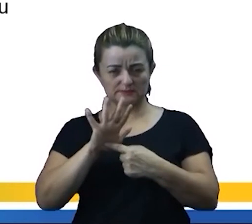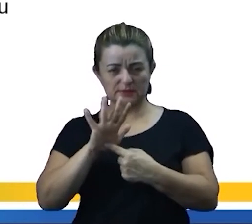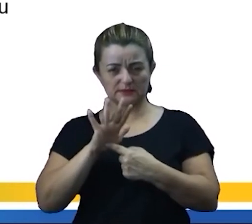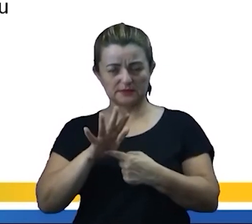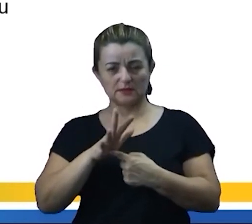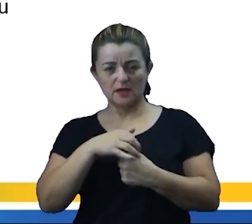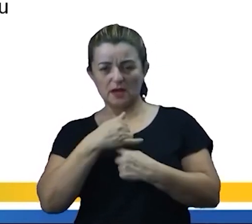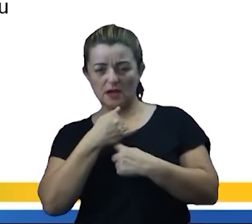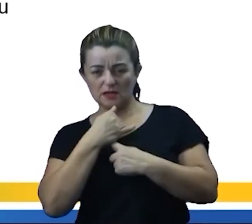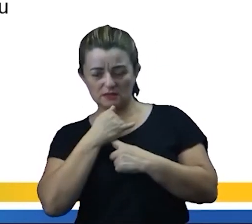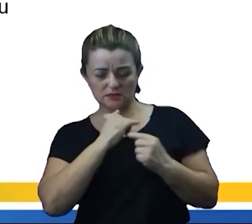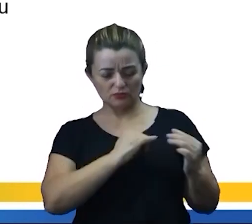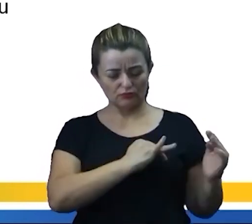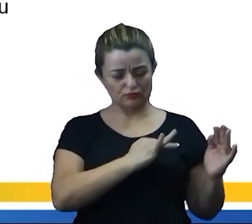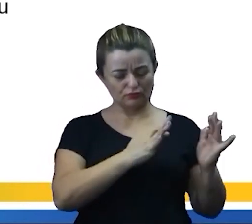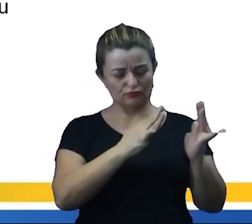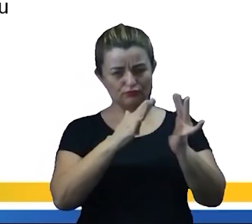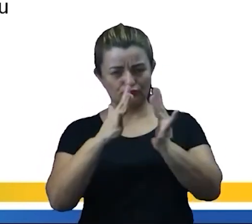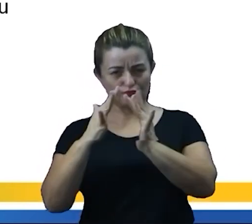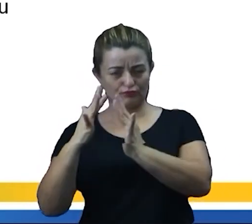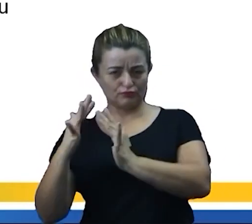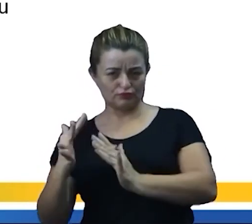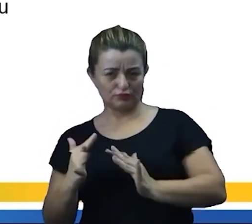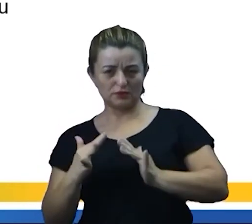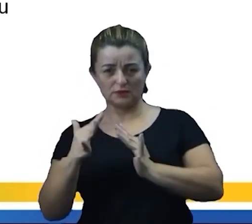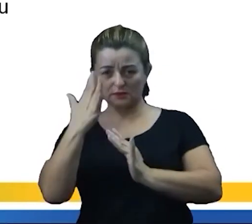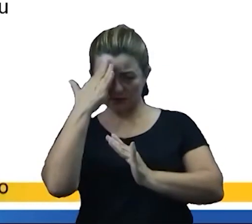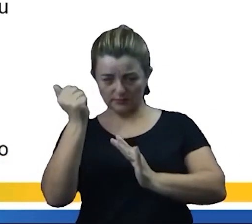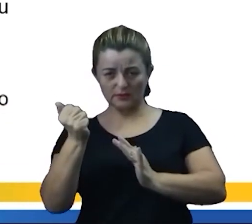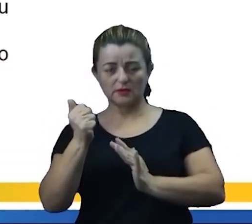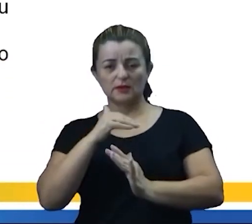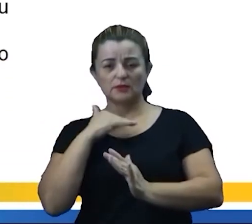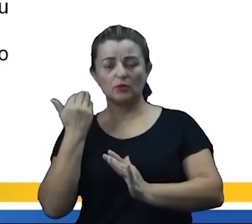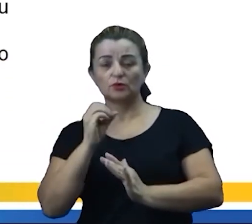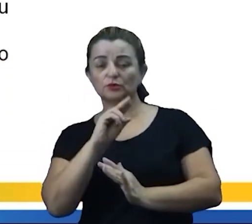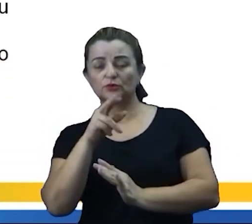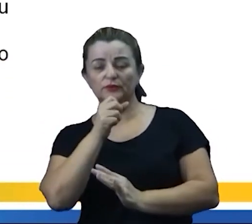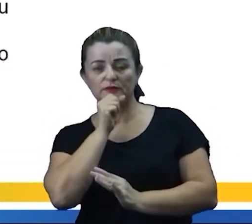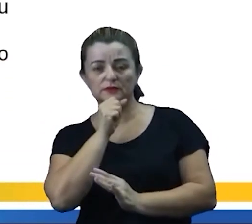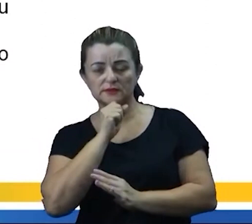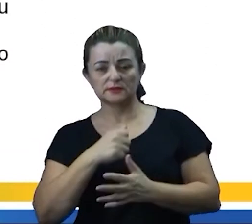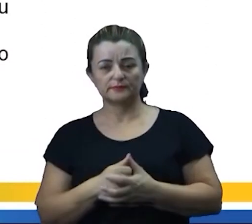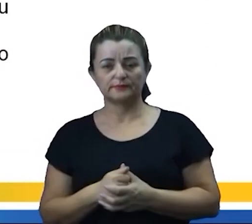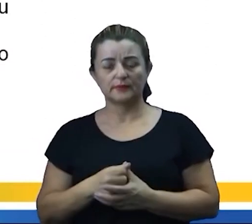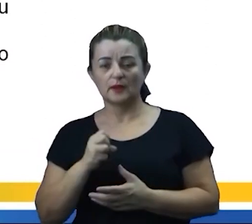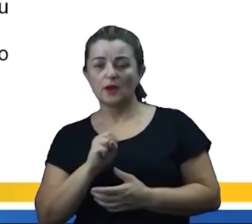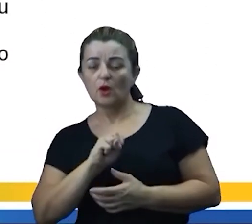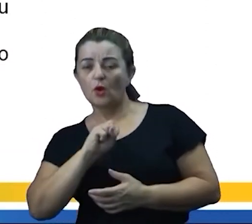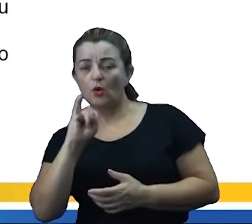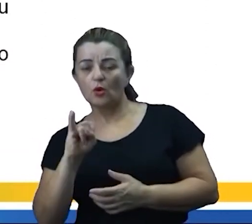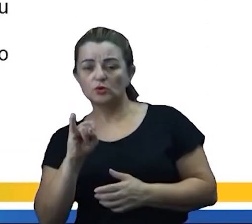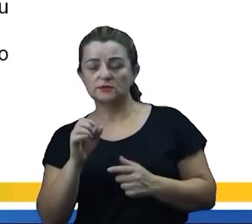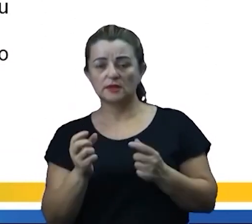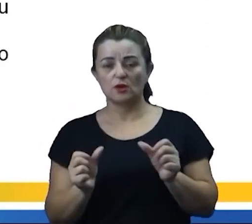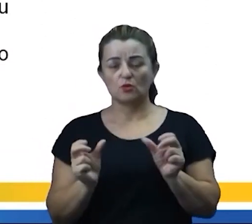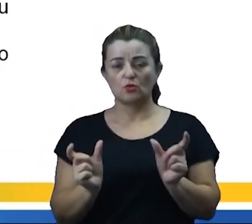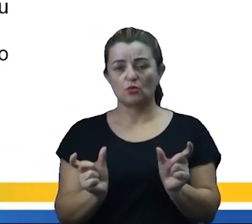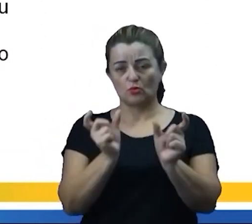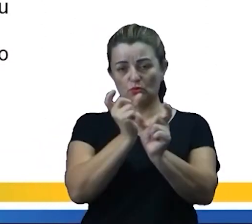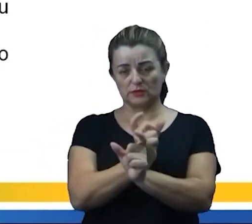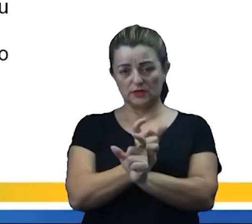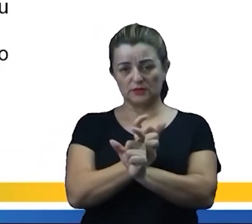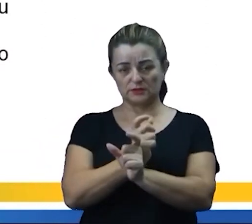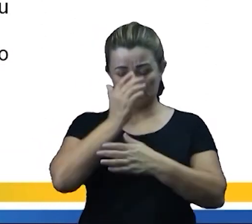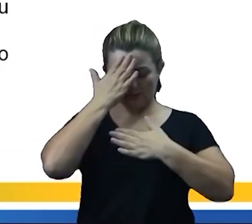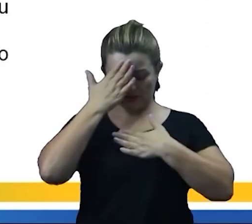pela transitoriedade da juventude e a certeza da morte ou da velhice? Ou será que o contraste entre a beleza física